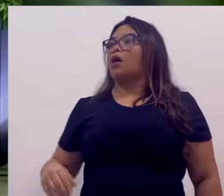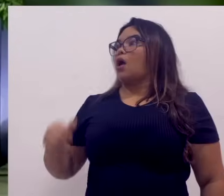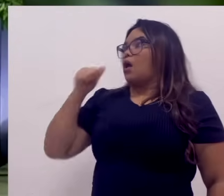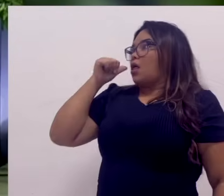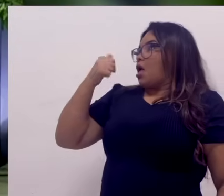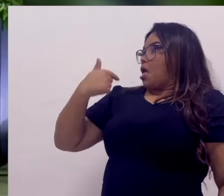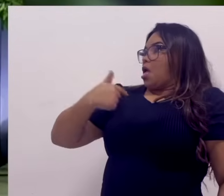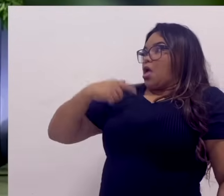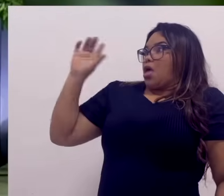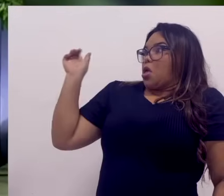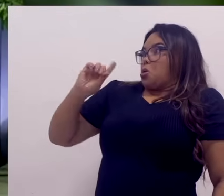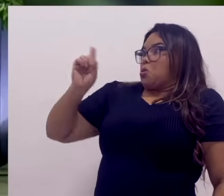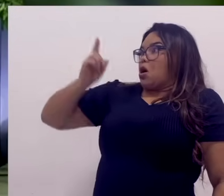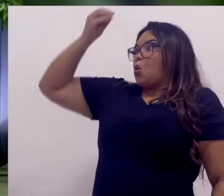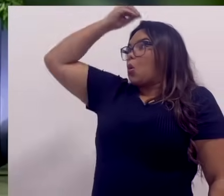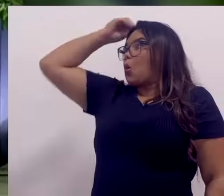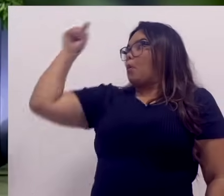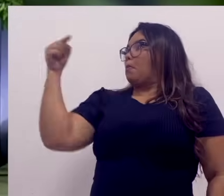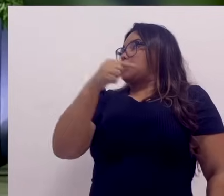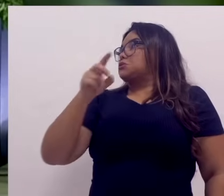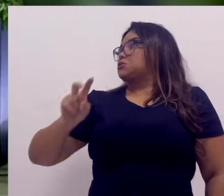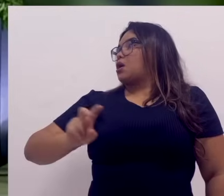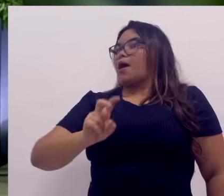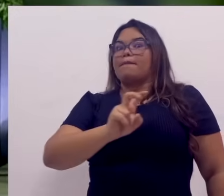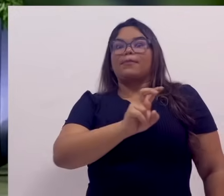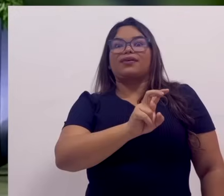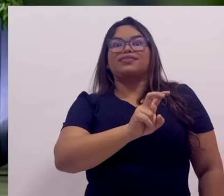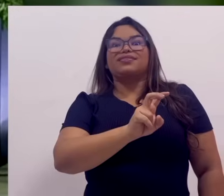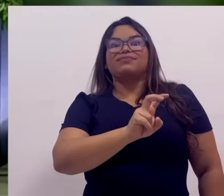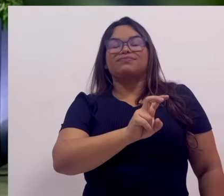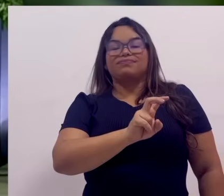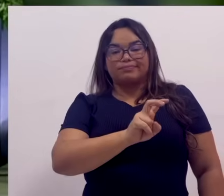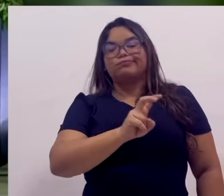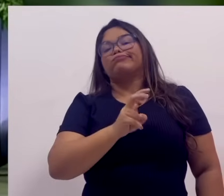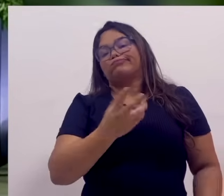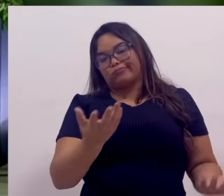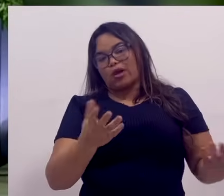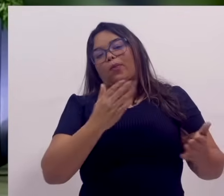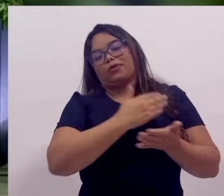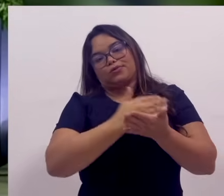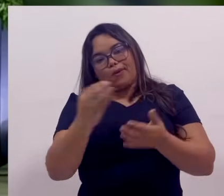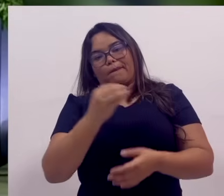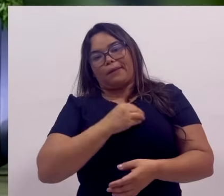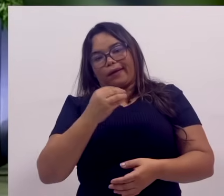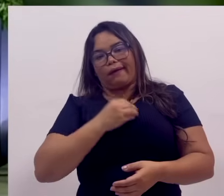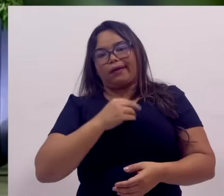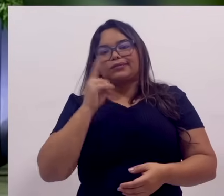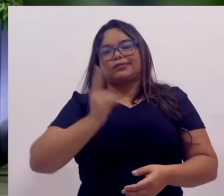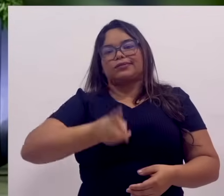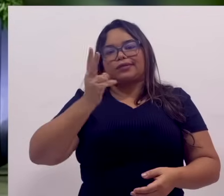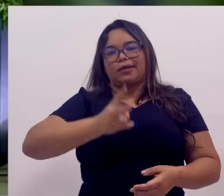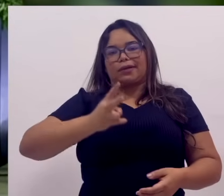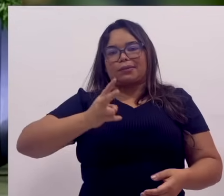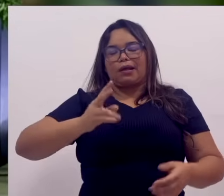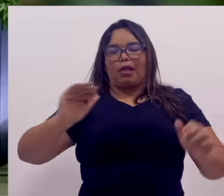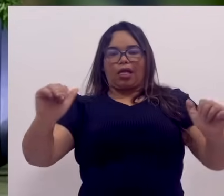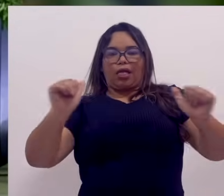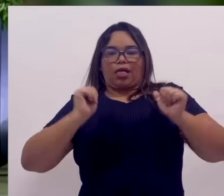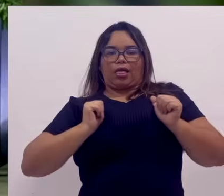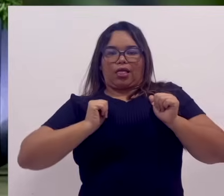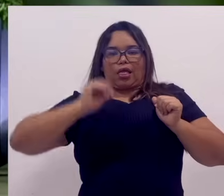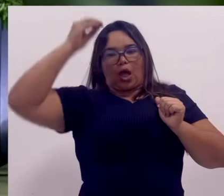enganou. Lembram-se disso? Então, uma vez que assumimos essa atitude, então começamos a colocar a culpa em outra